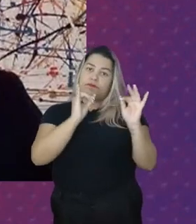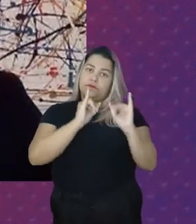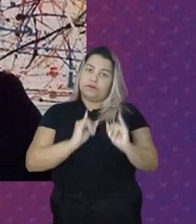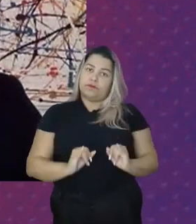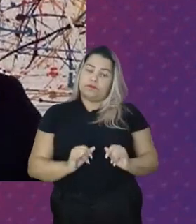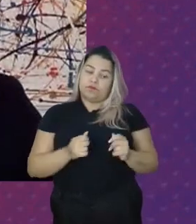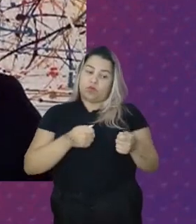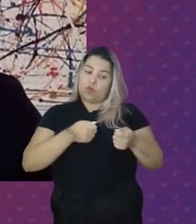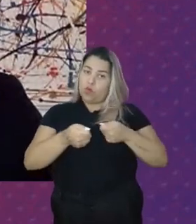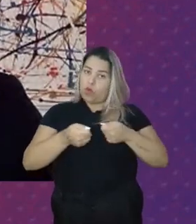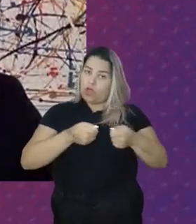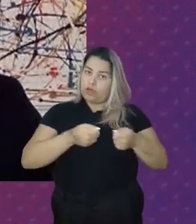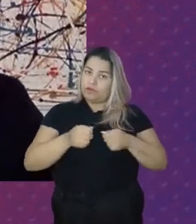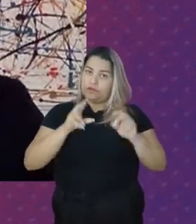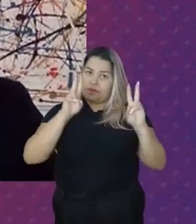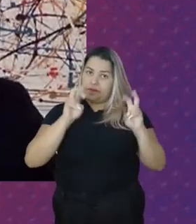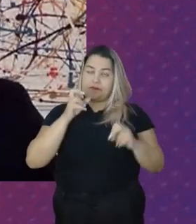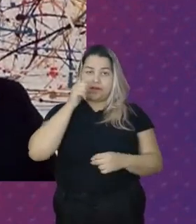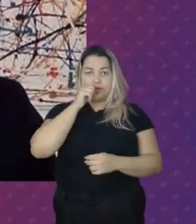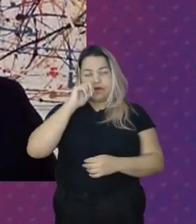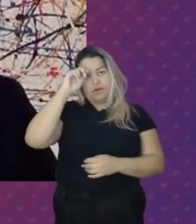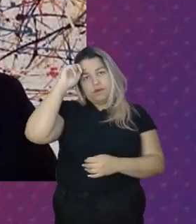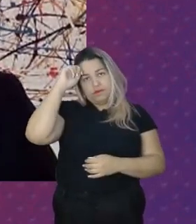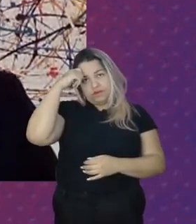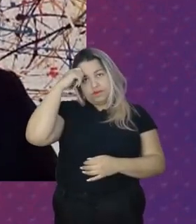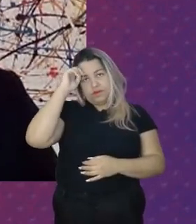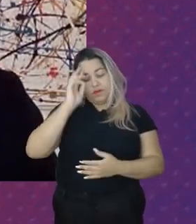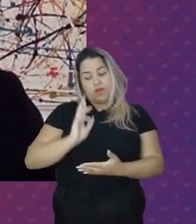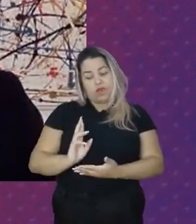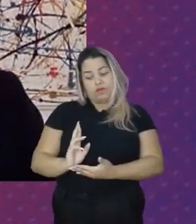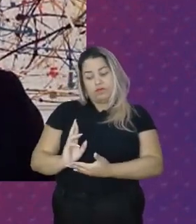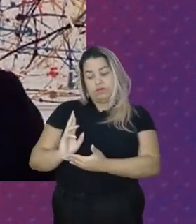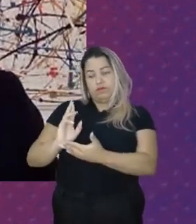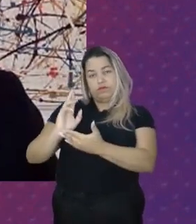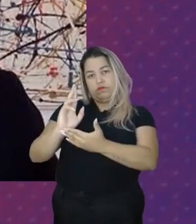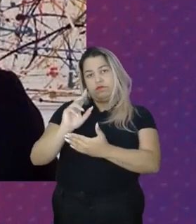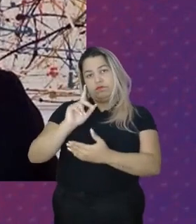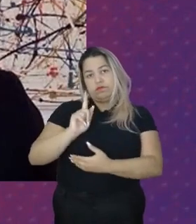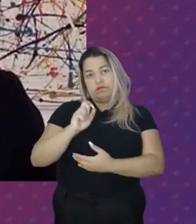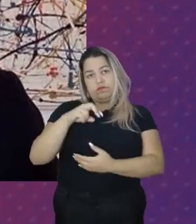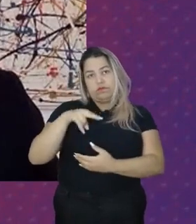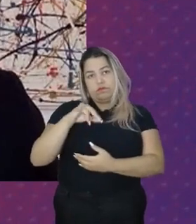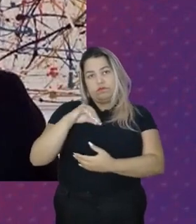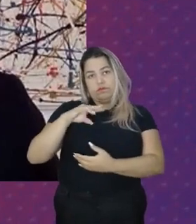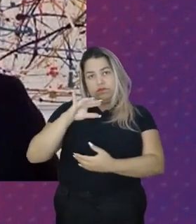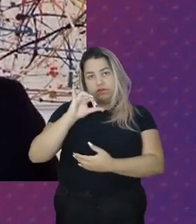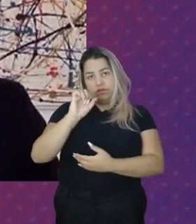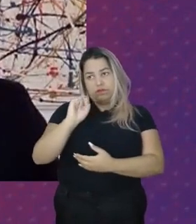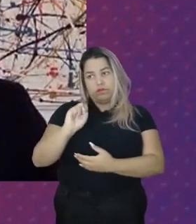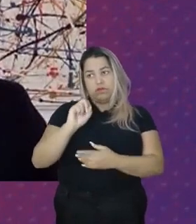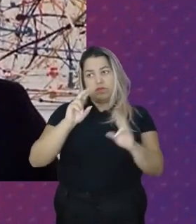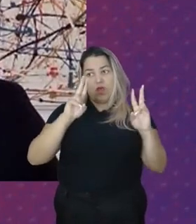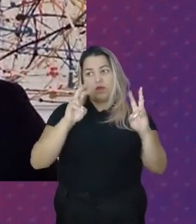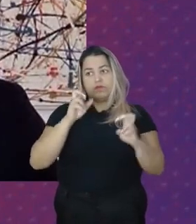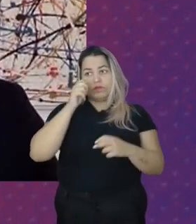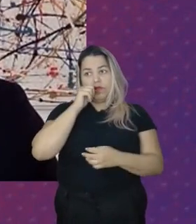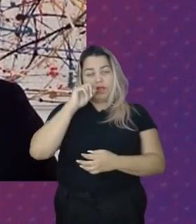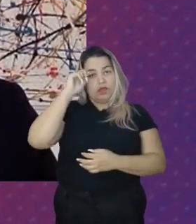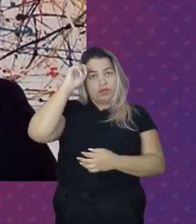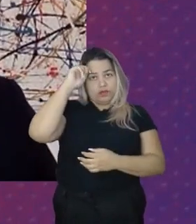de controle sobre as mulheres negras, às representações hegemônicas sobre as mulheres negras, que são